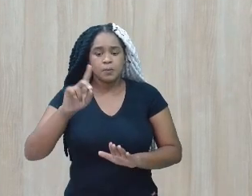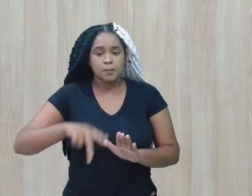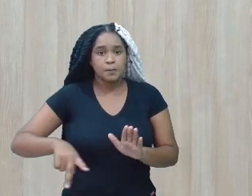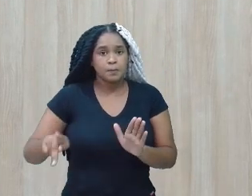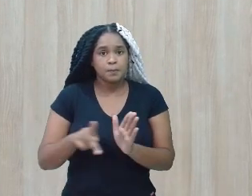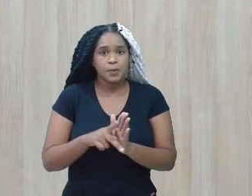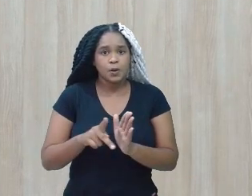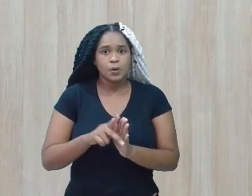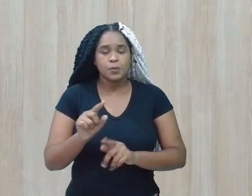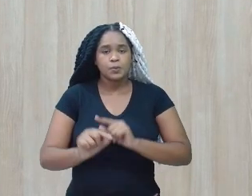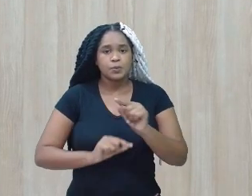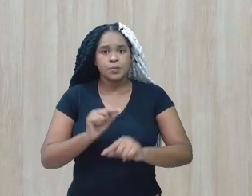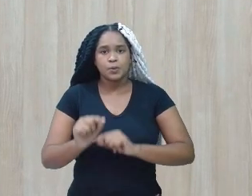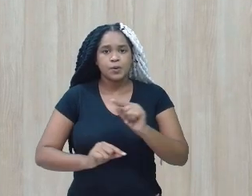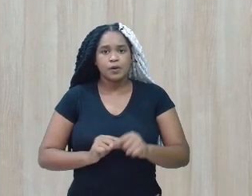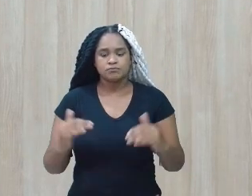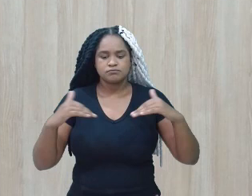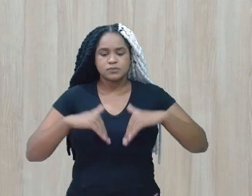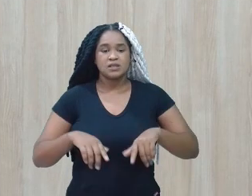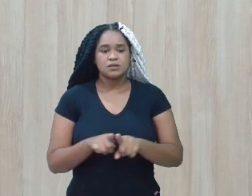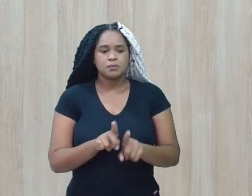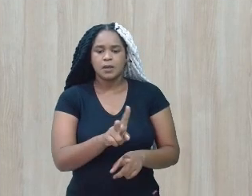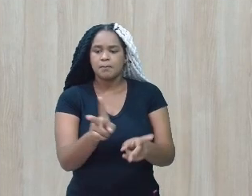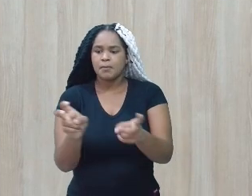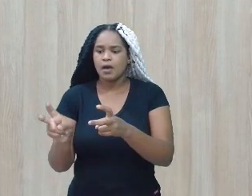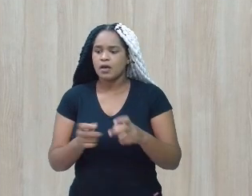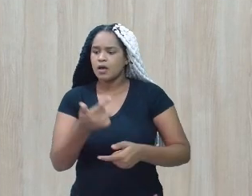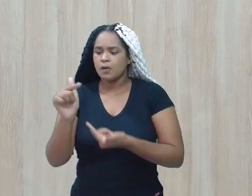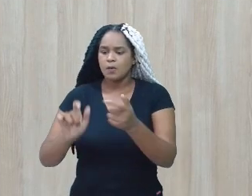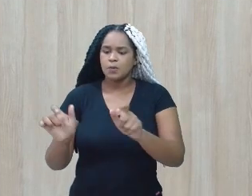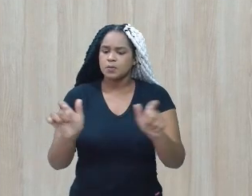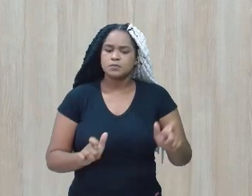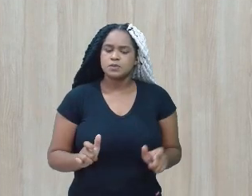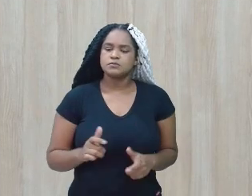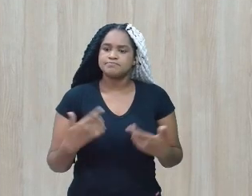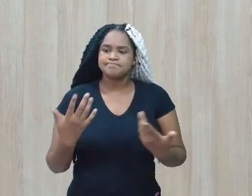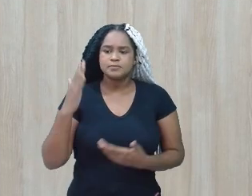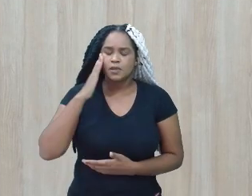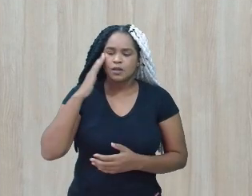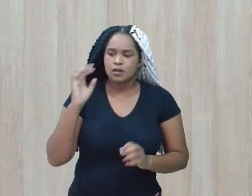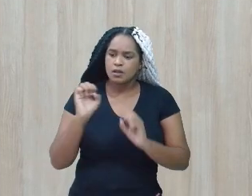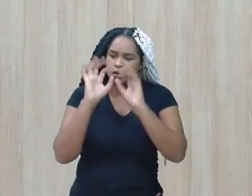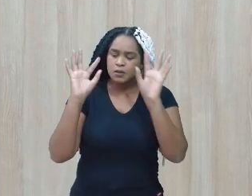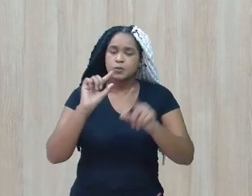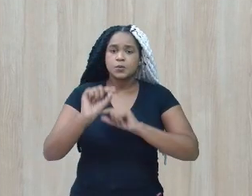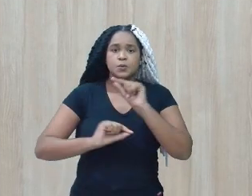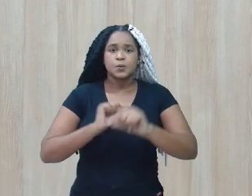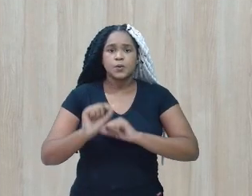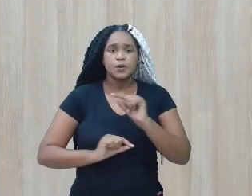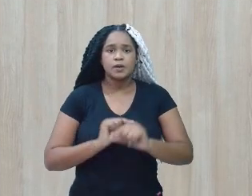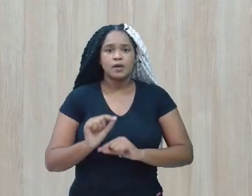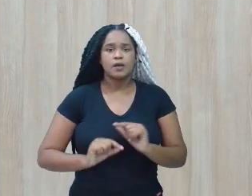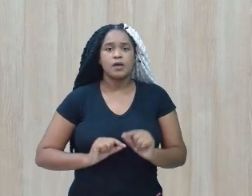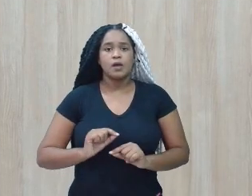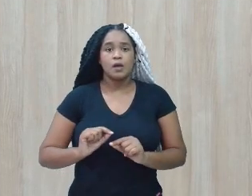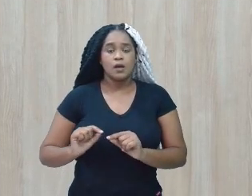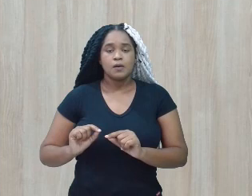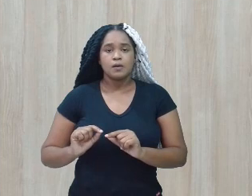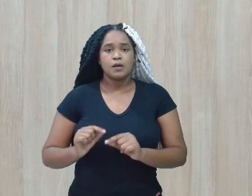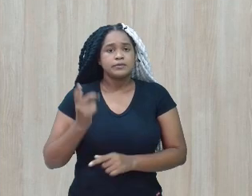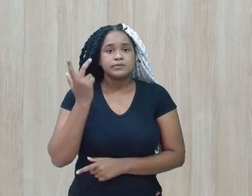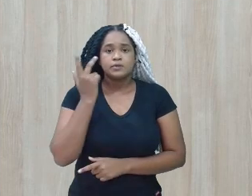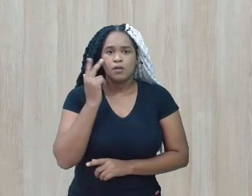no colega, e isso fortalece. Ele começa a entender que aquele contexto